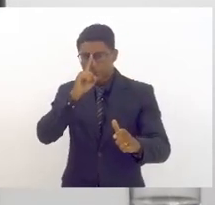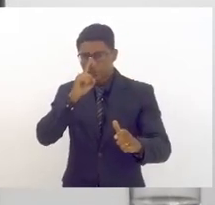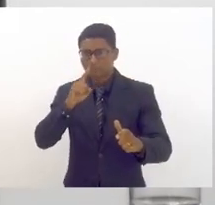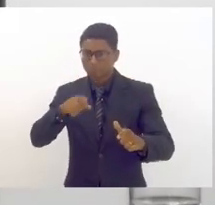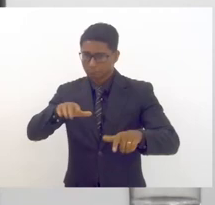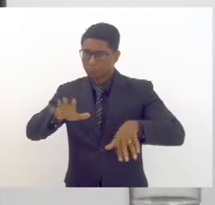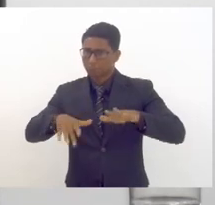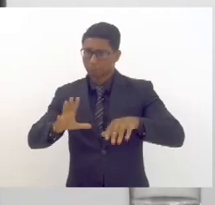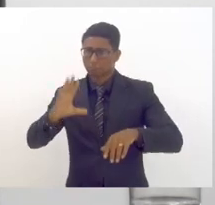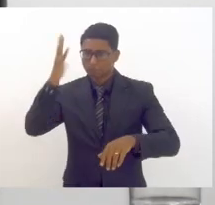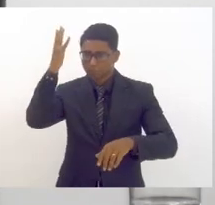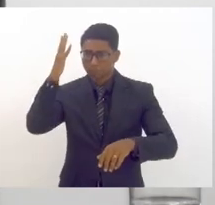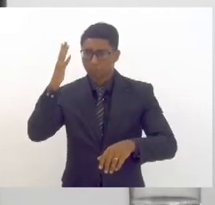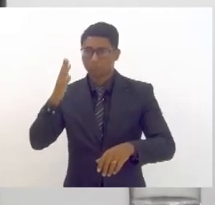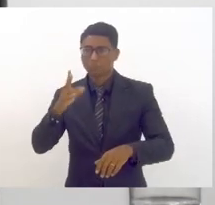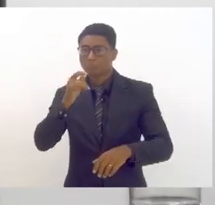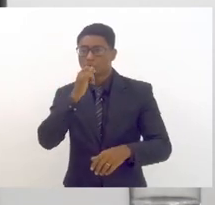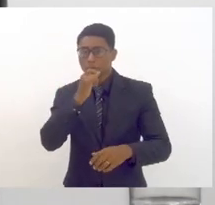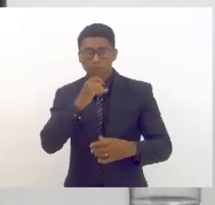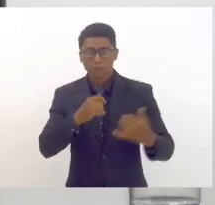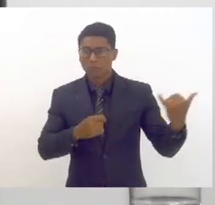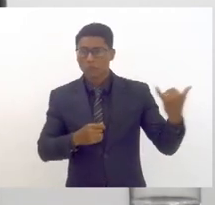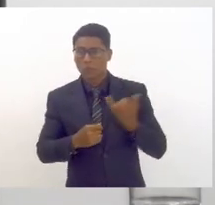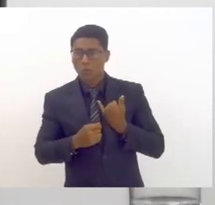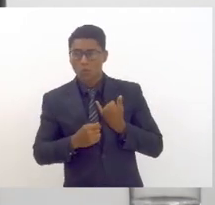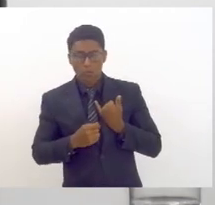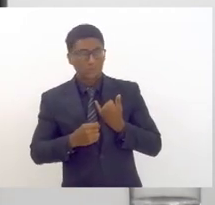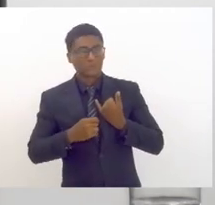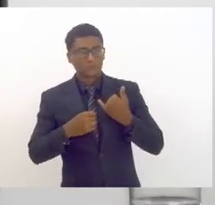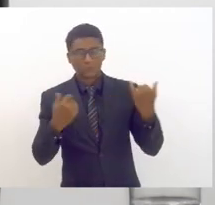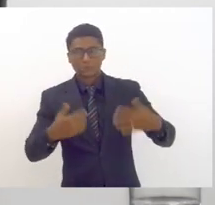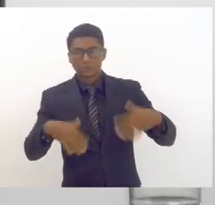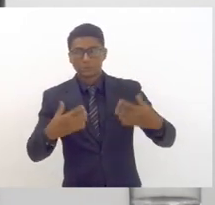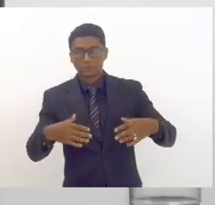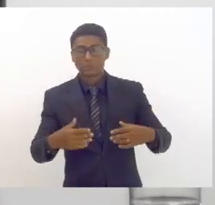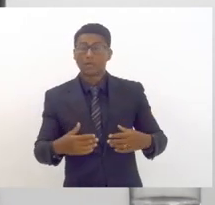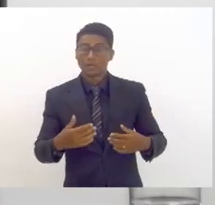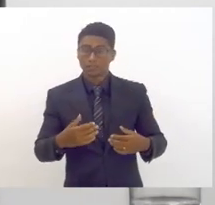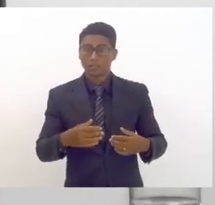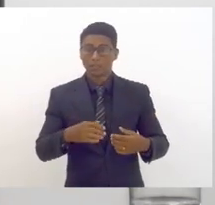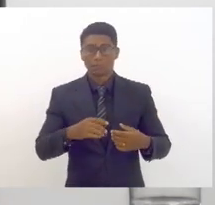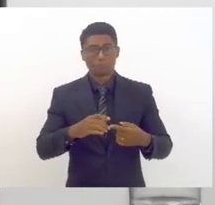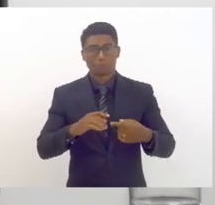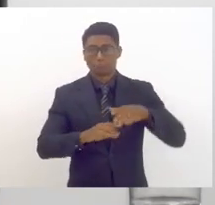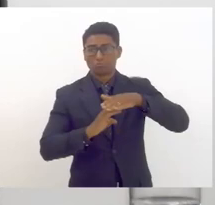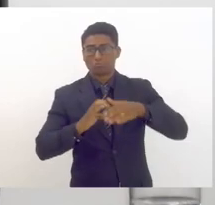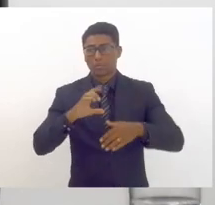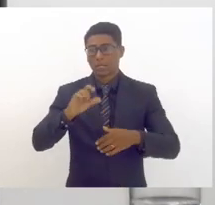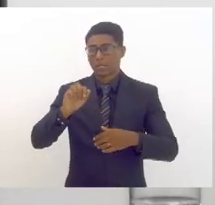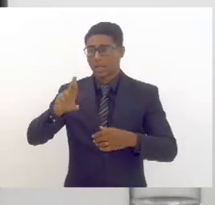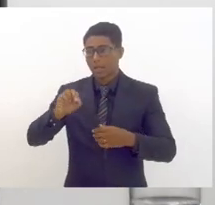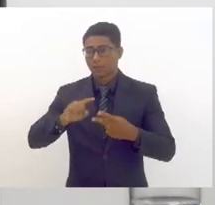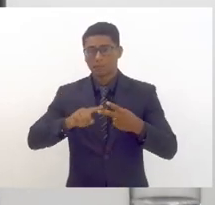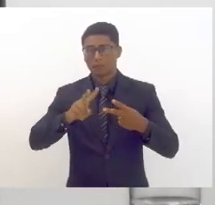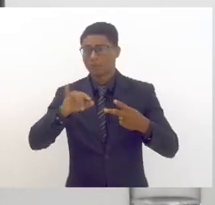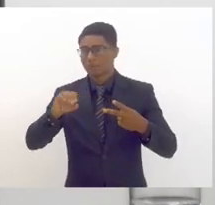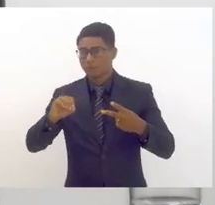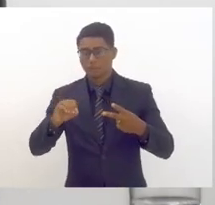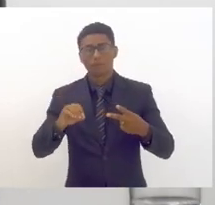acontece, e vai receber um alerta ali, vai salvar um CEO da empresa, da Claro ou da Vivo, através do